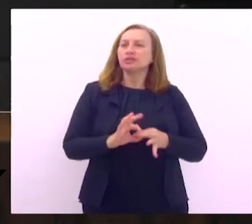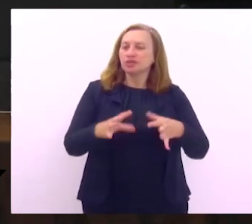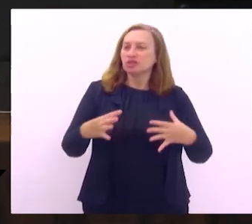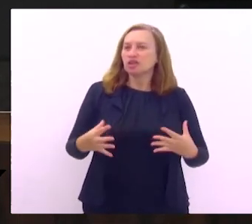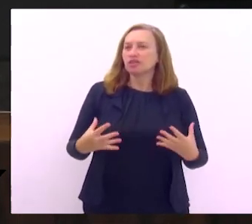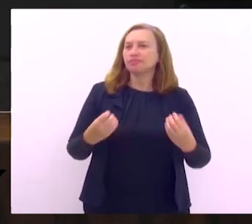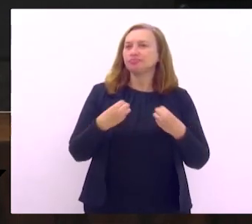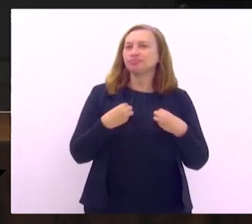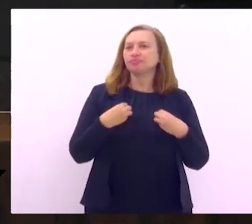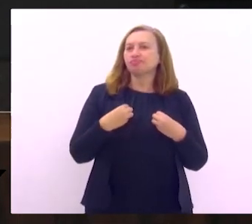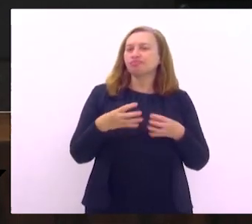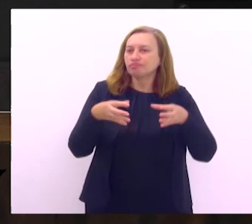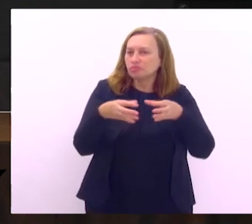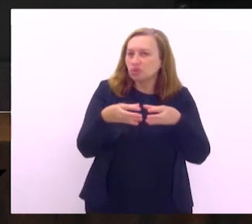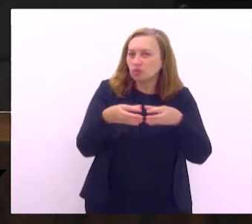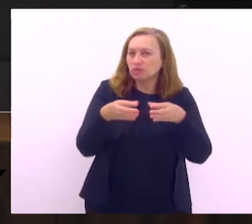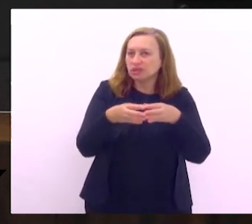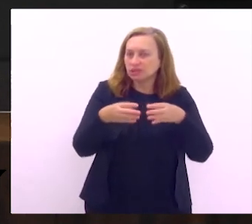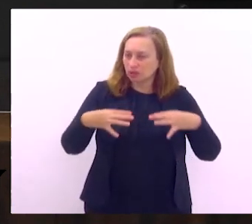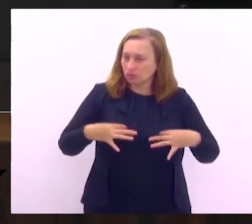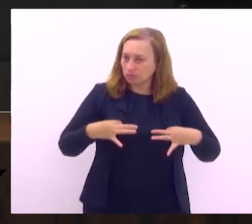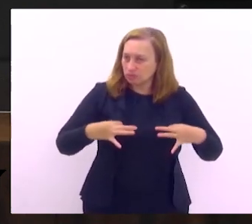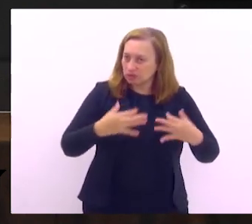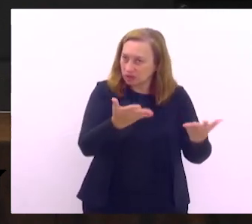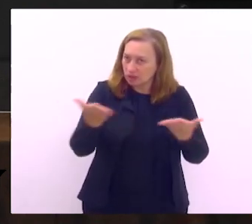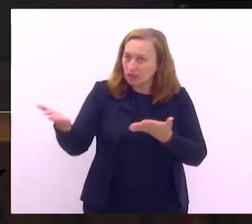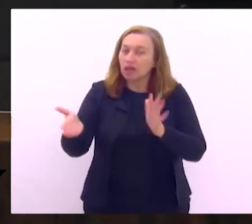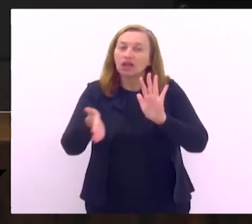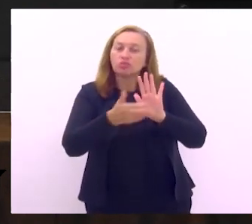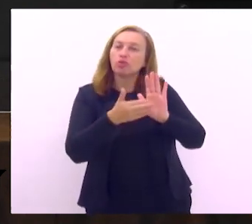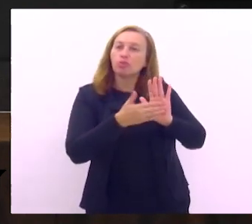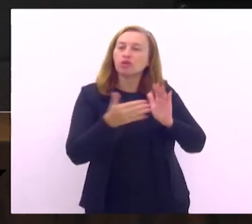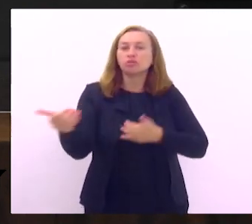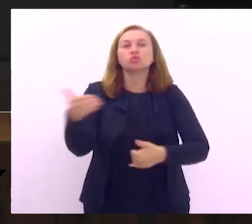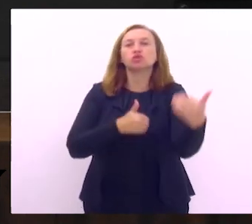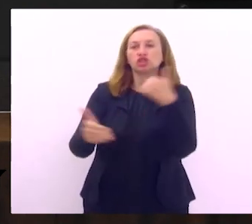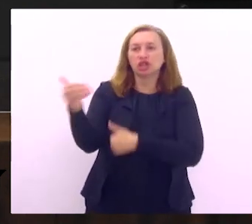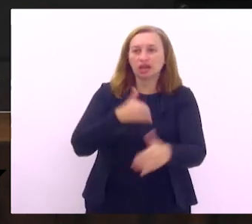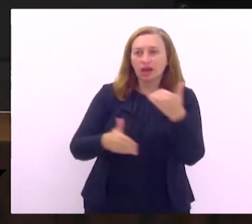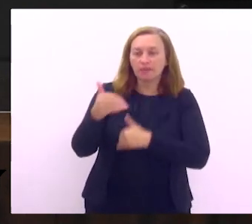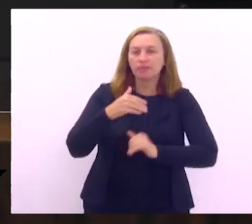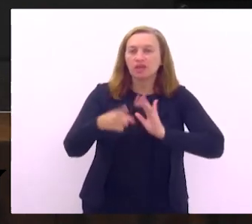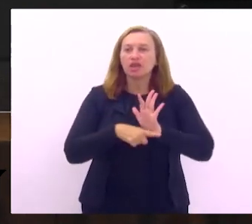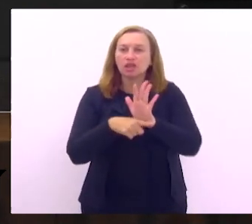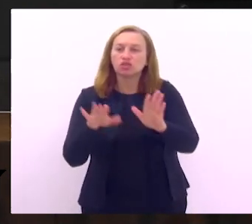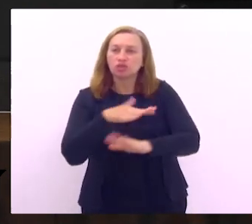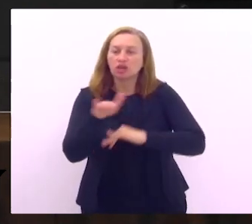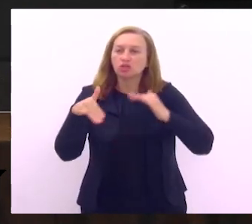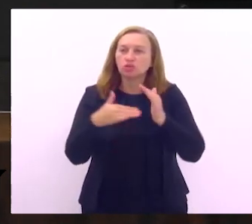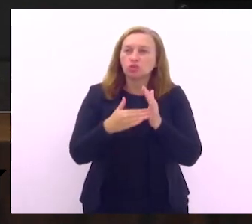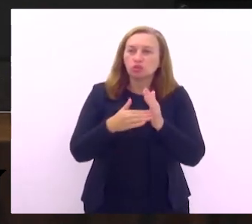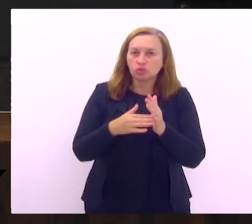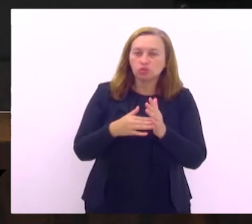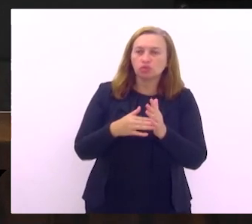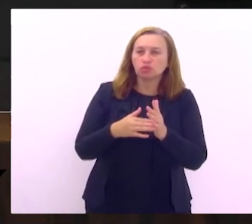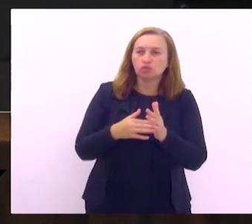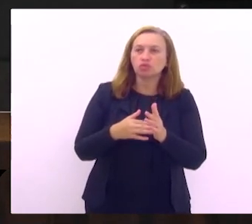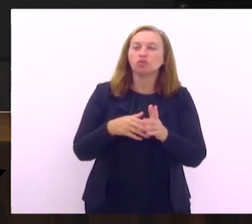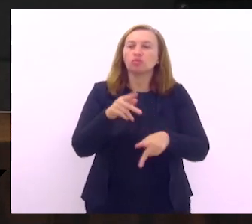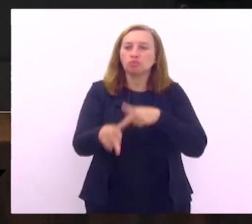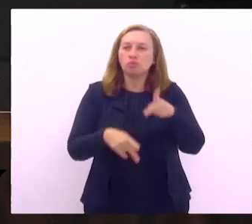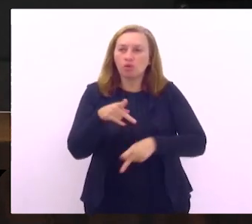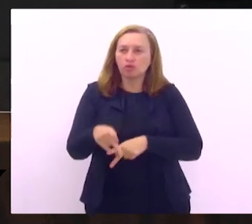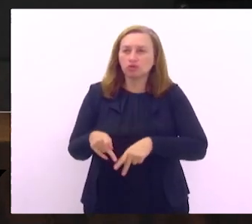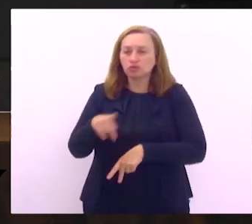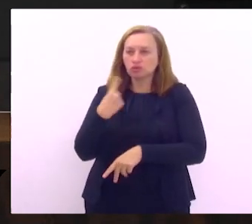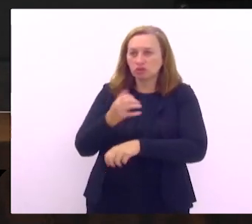comissão aberta, o nosso gabinete aberto, para que as propostas que possam chegar, que beneficiem toda a população do nosso estado. E eu tenho certeza absoluta